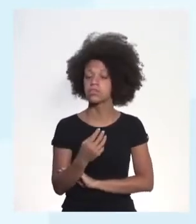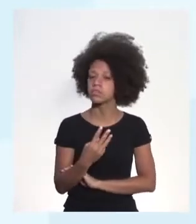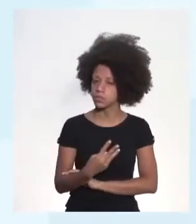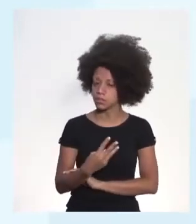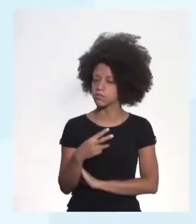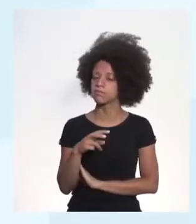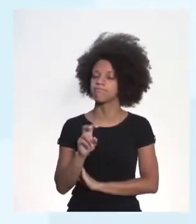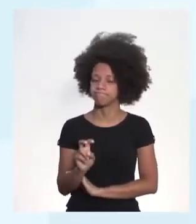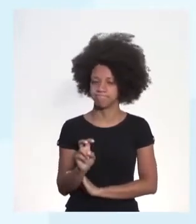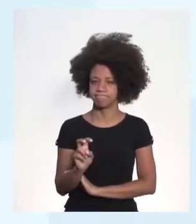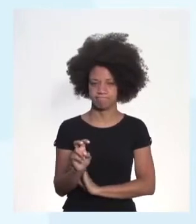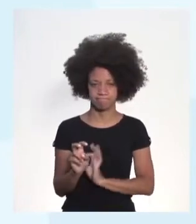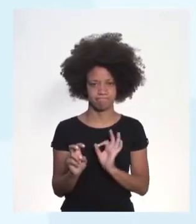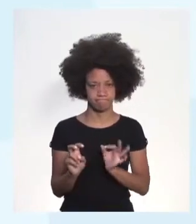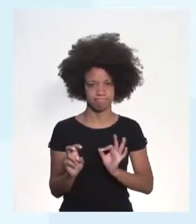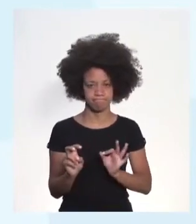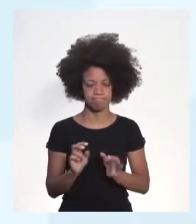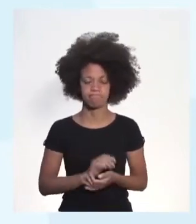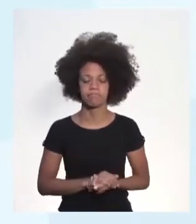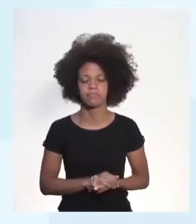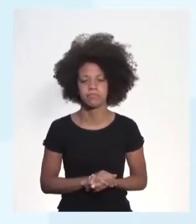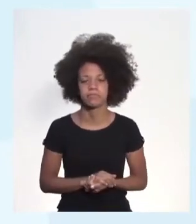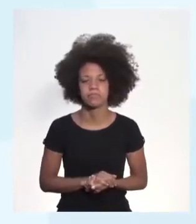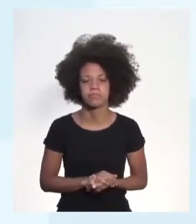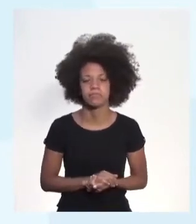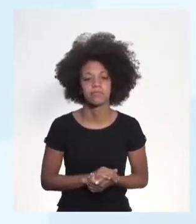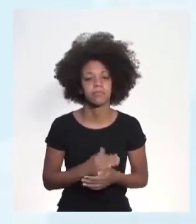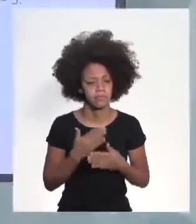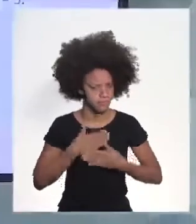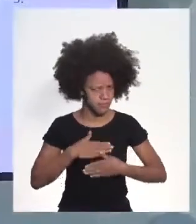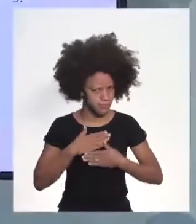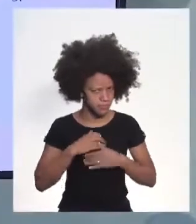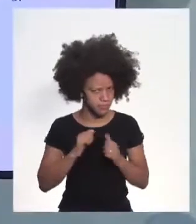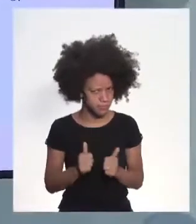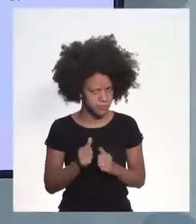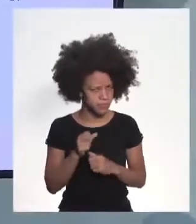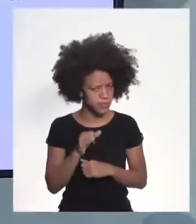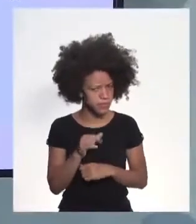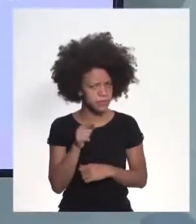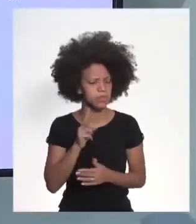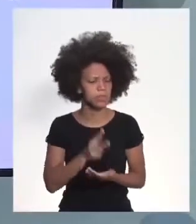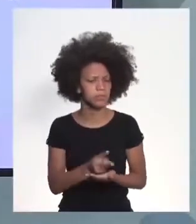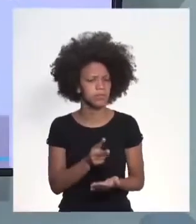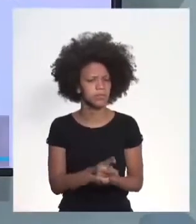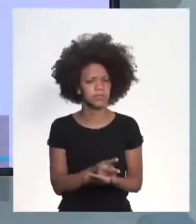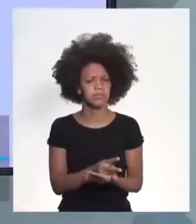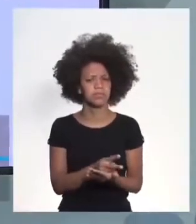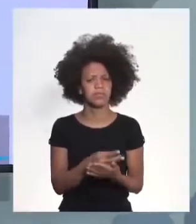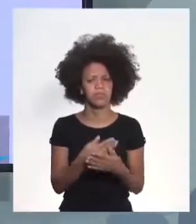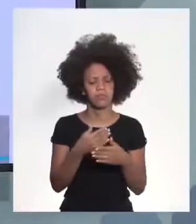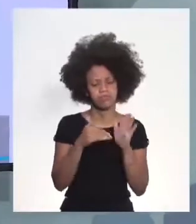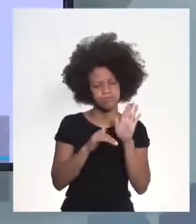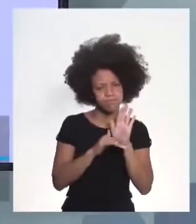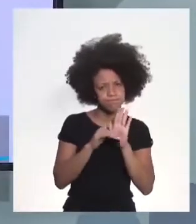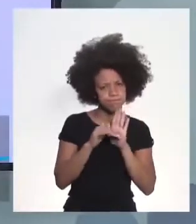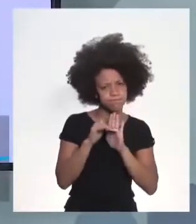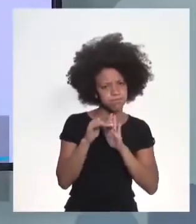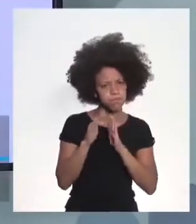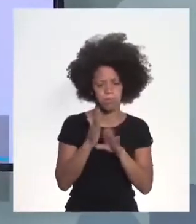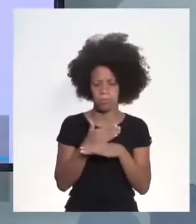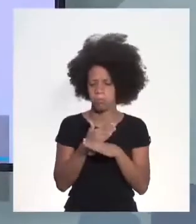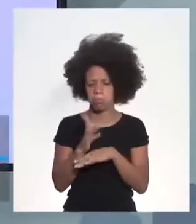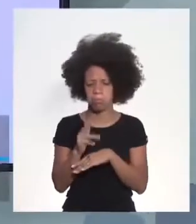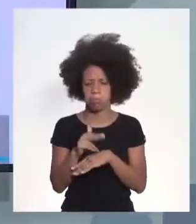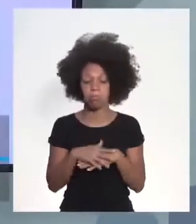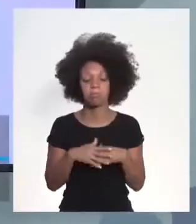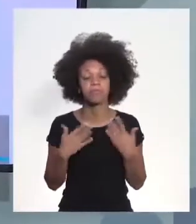= 35 Ok tem tranquilo né Sempre você manter a ordem das operações e não vai perder nunca